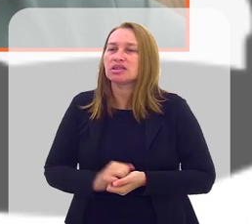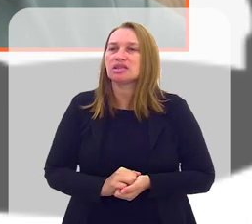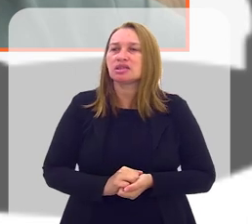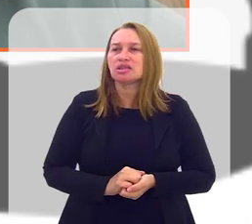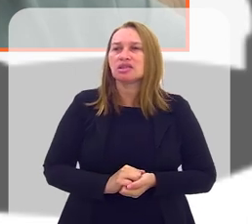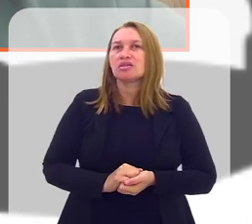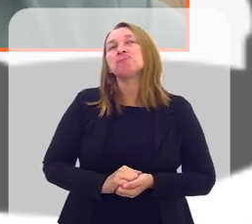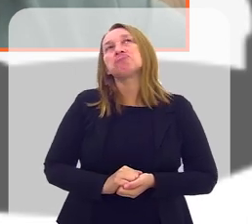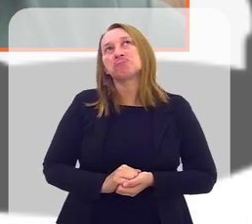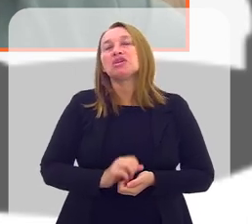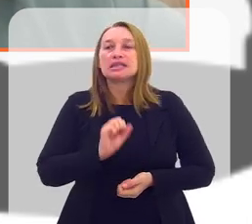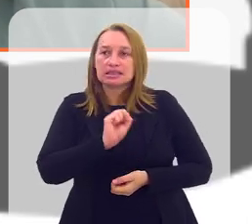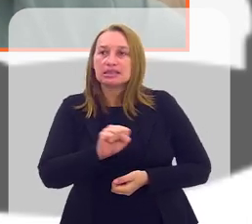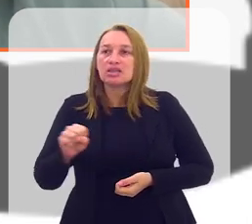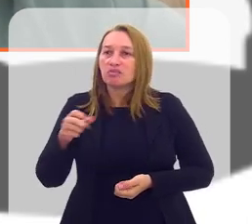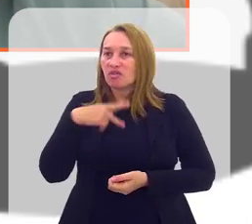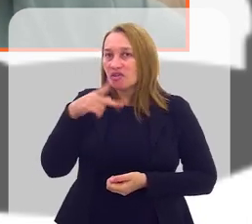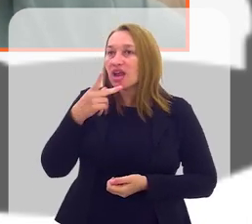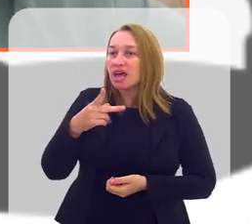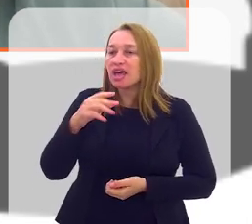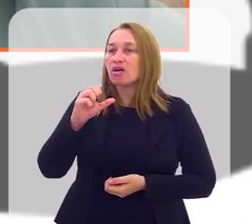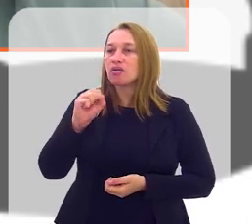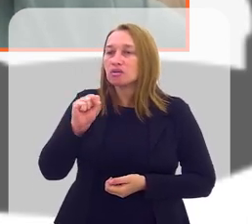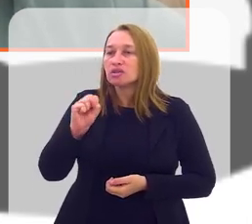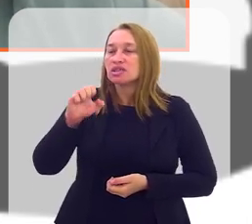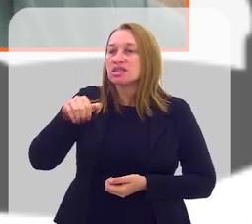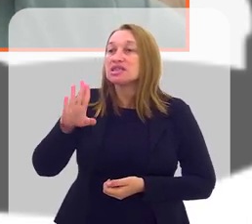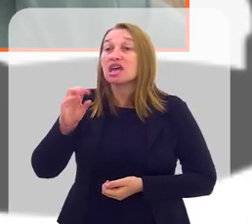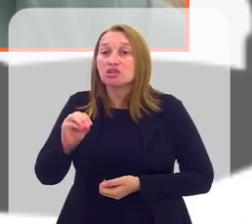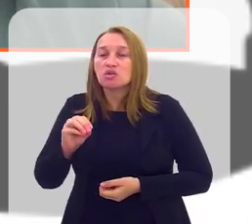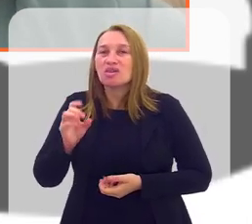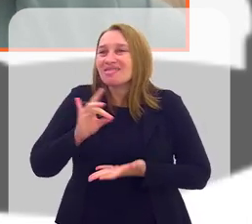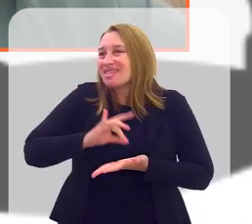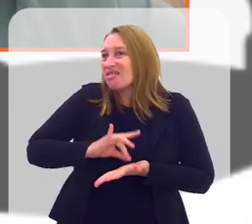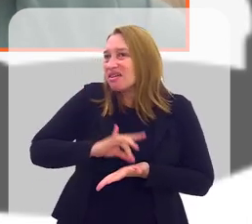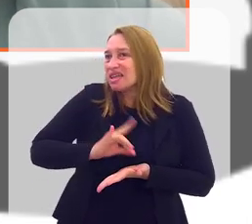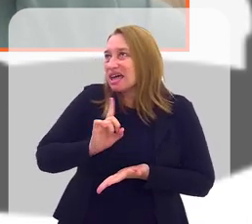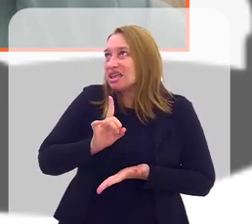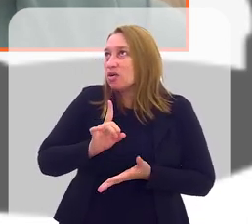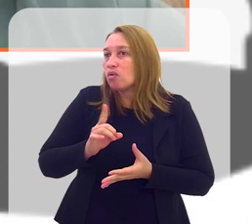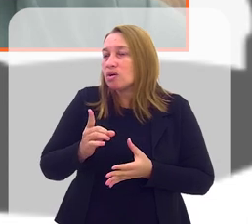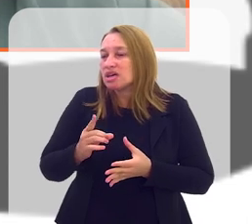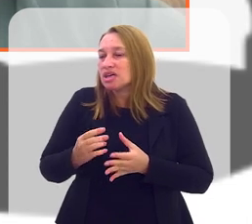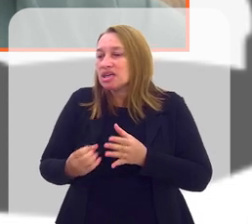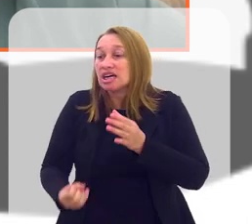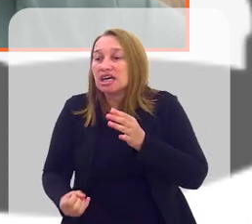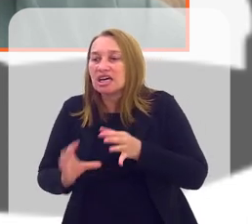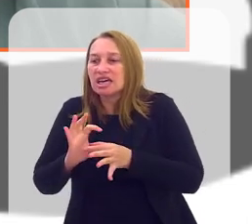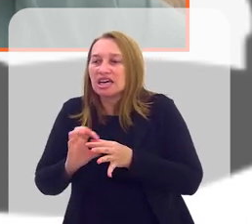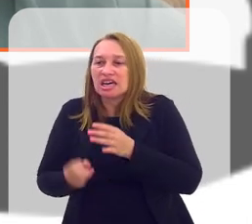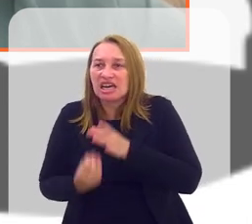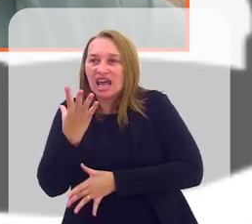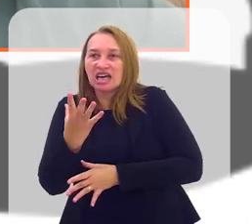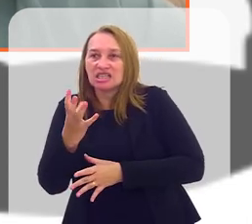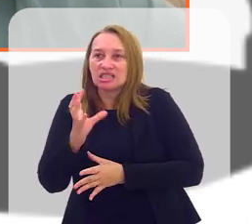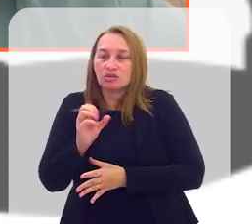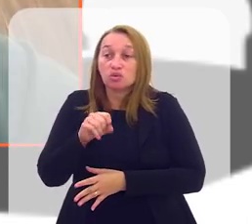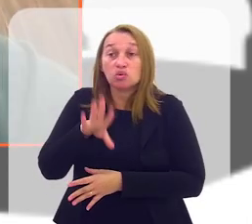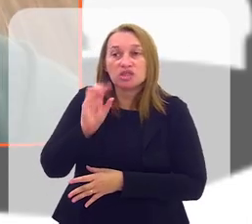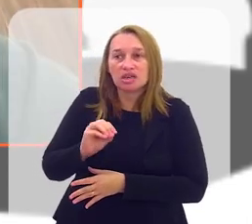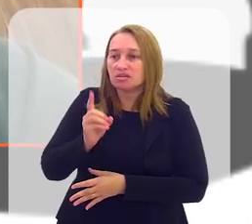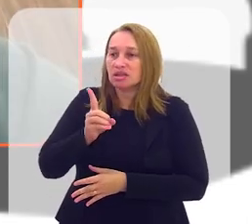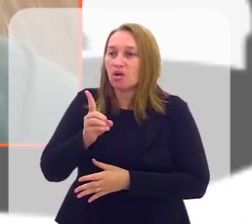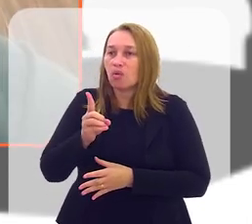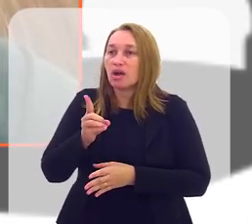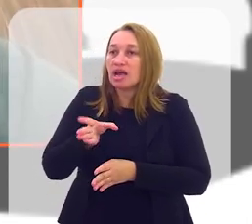inclusivo, né? Sim, como eu disse, ele é um censo que, na verdade, ele não autoriza a criação do censo.